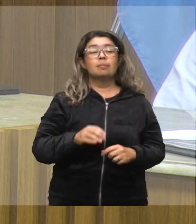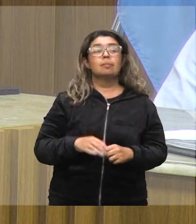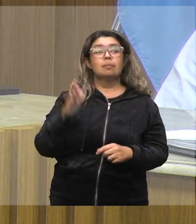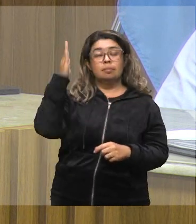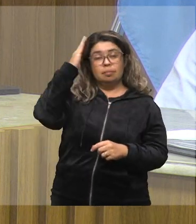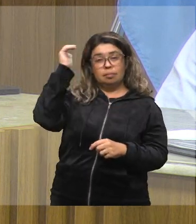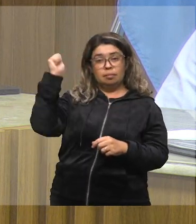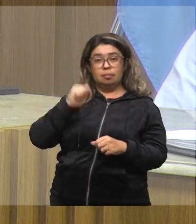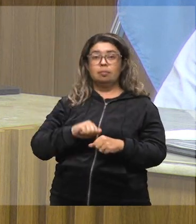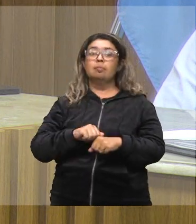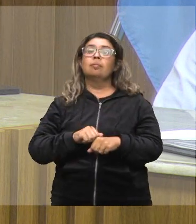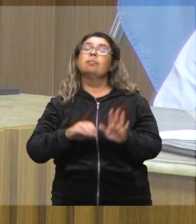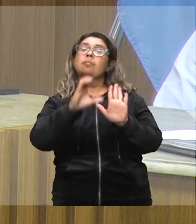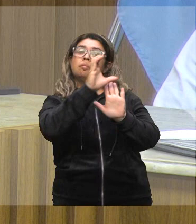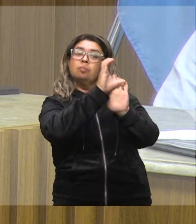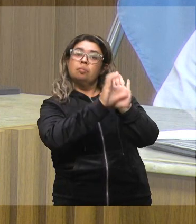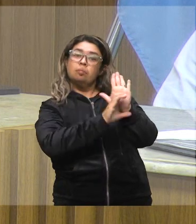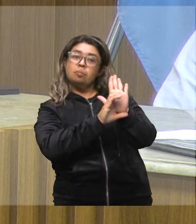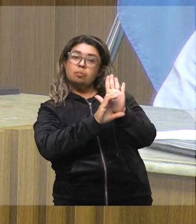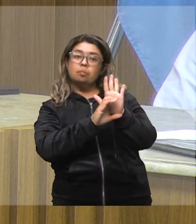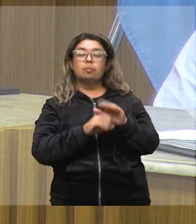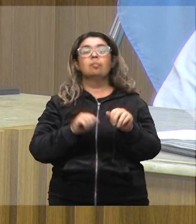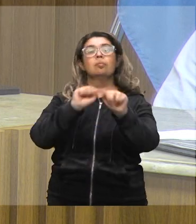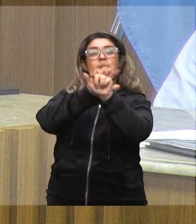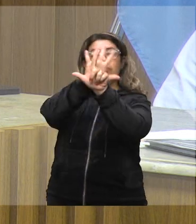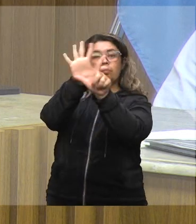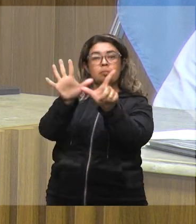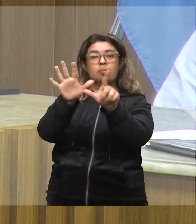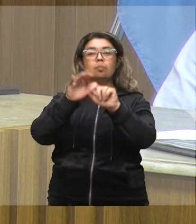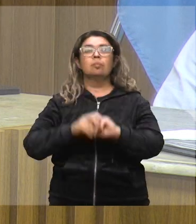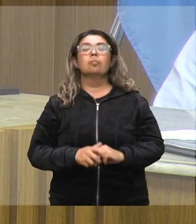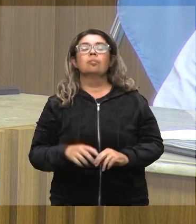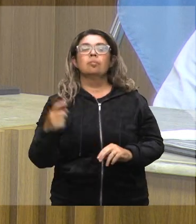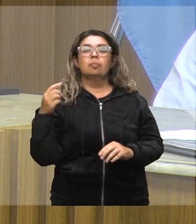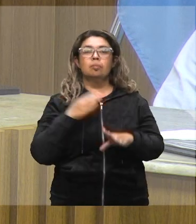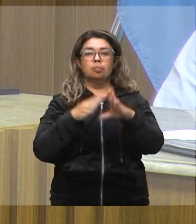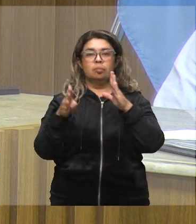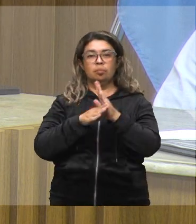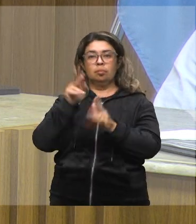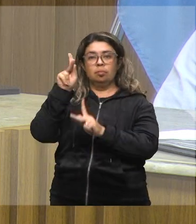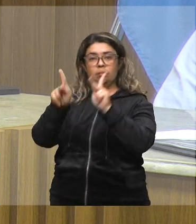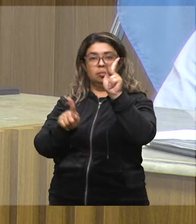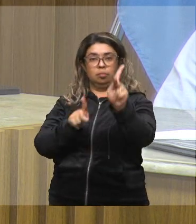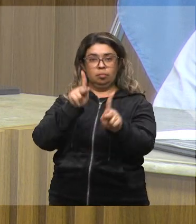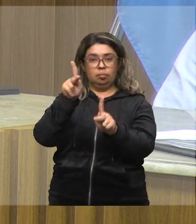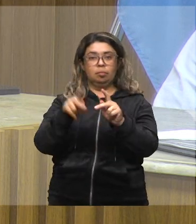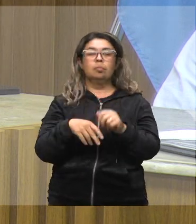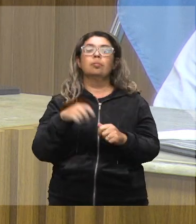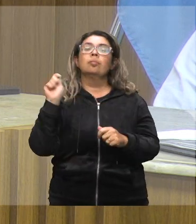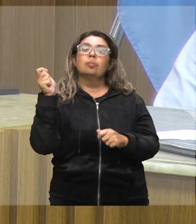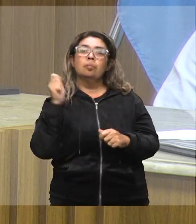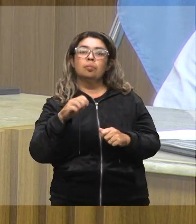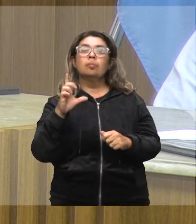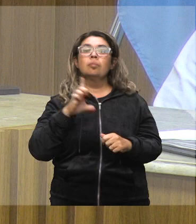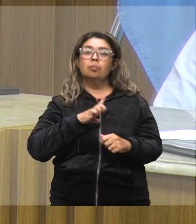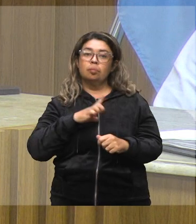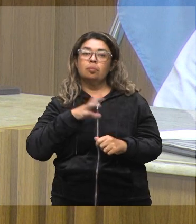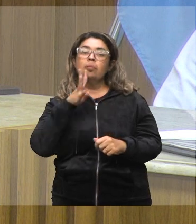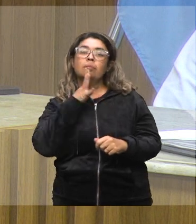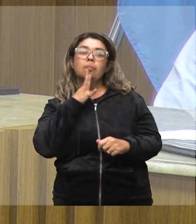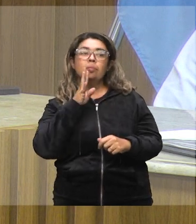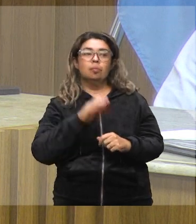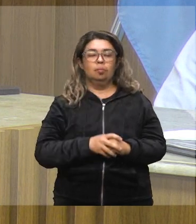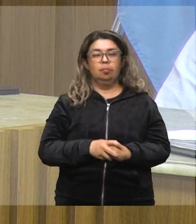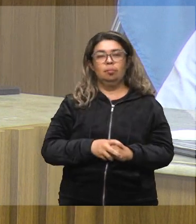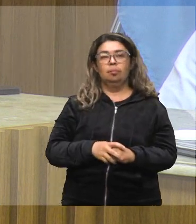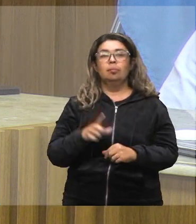da publicação no Portal da Transparência, no site da prefeitura, toda a população de Assis vai poder ter acesso. A gente tem o Portal da Transparência, que é